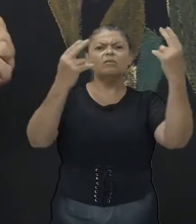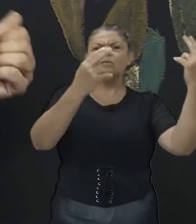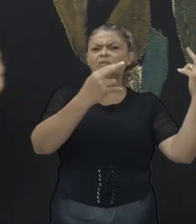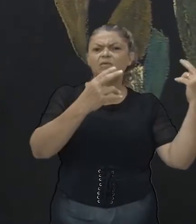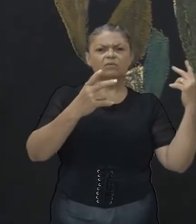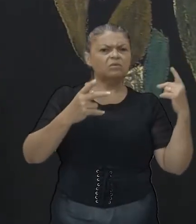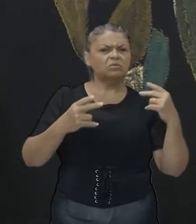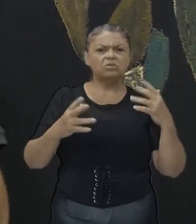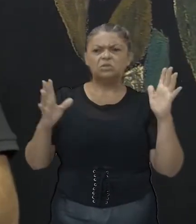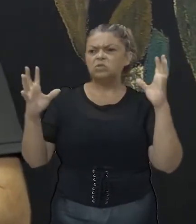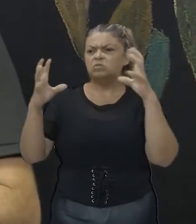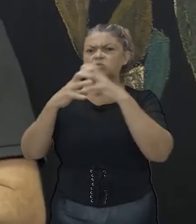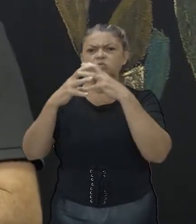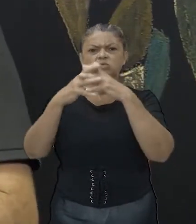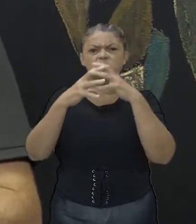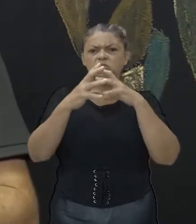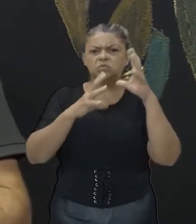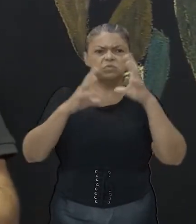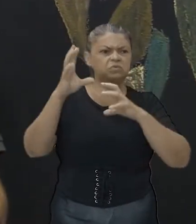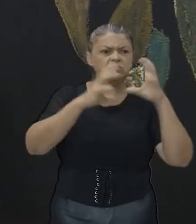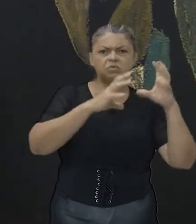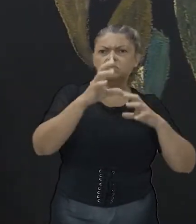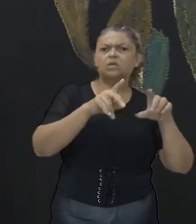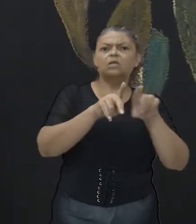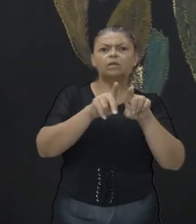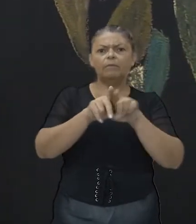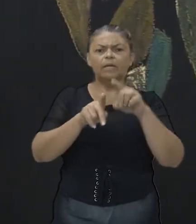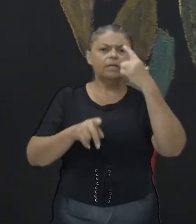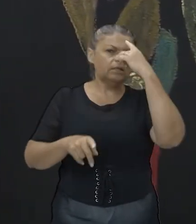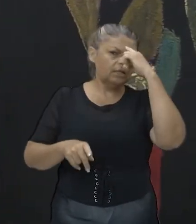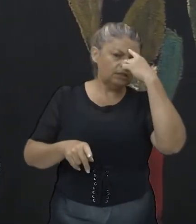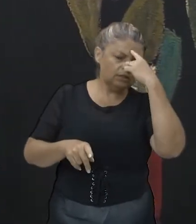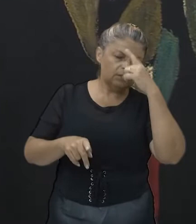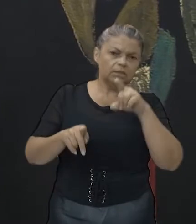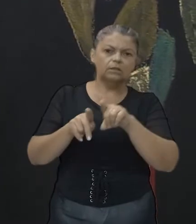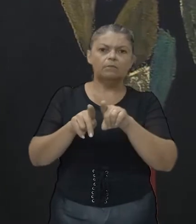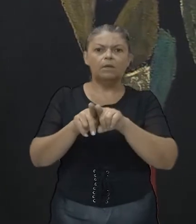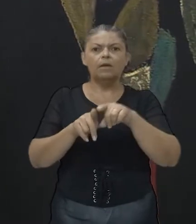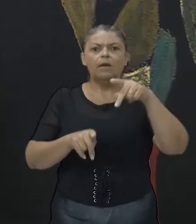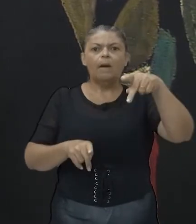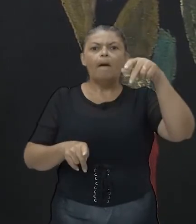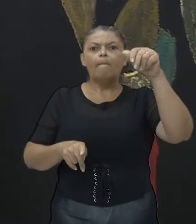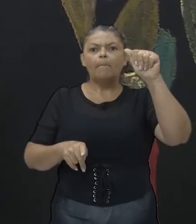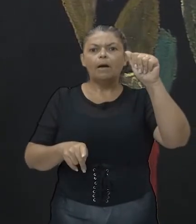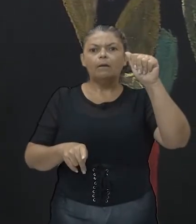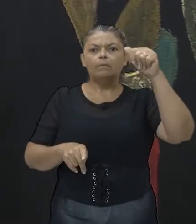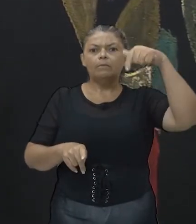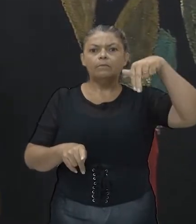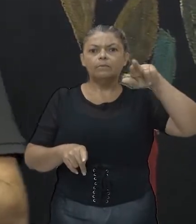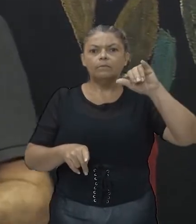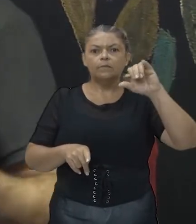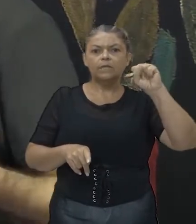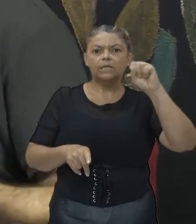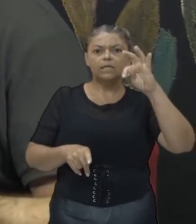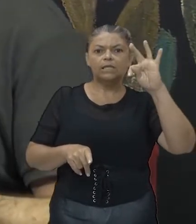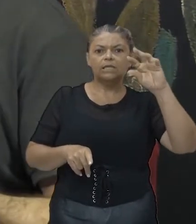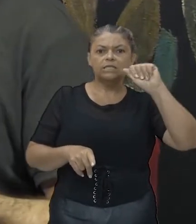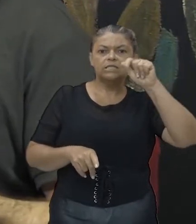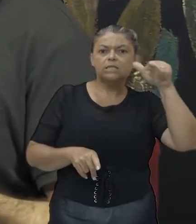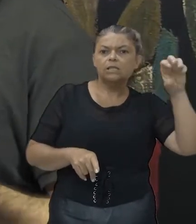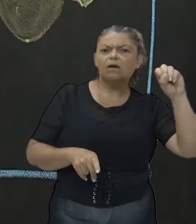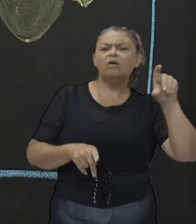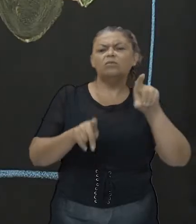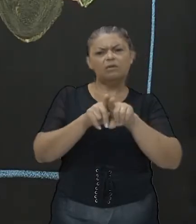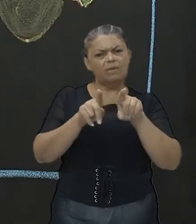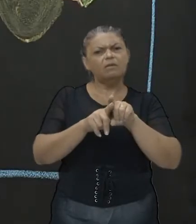da Caxemira, no norte ali da Índia e do Paquistão, que existem ali áreas de divergência e conflitos